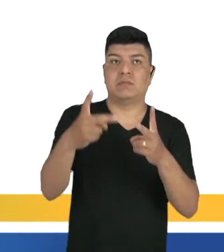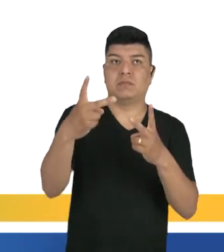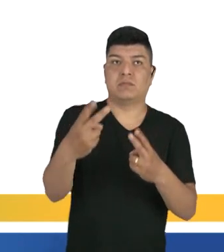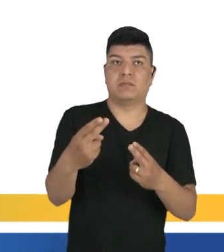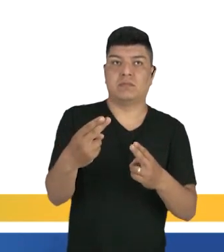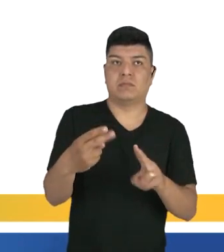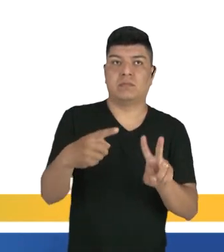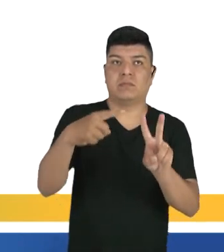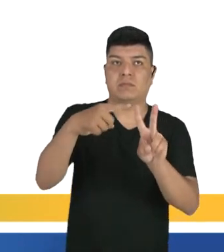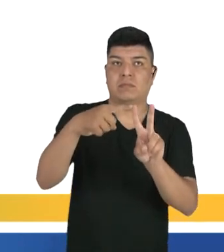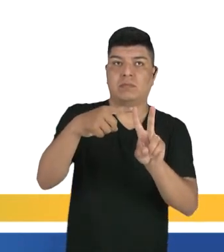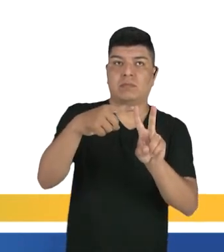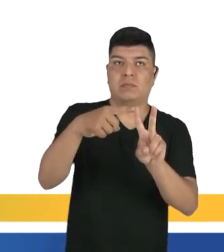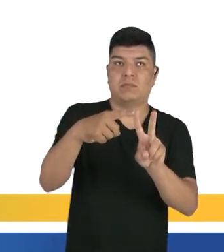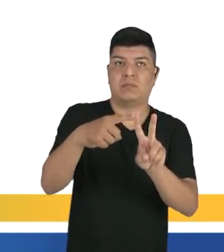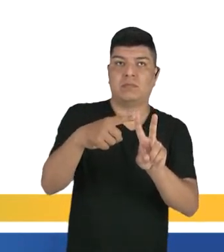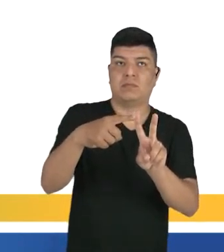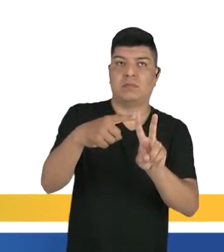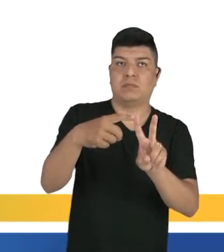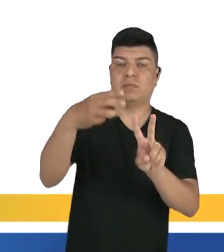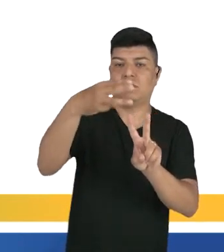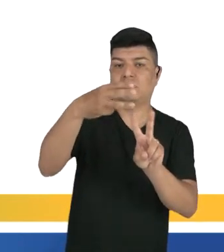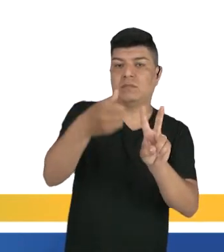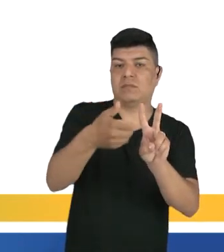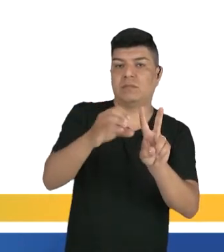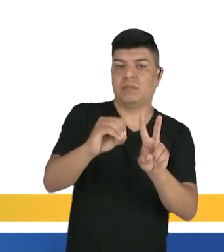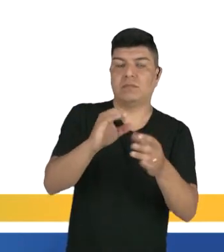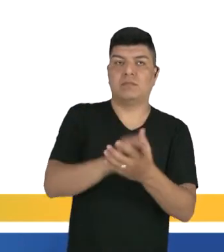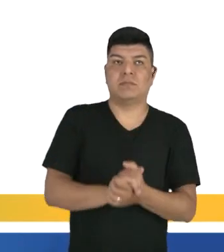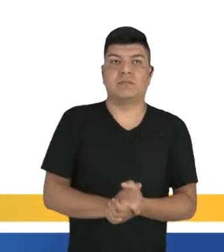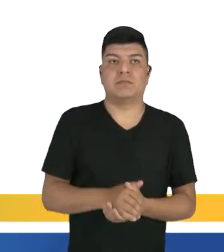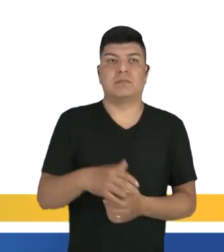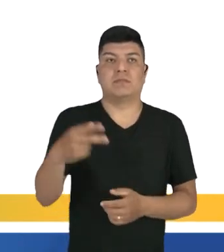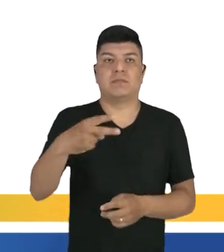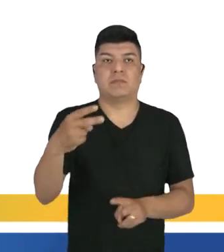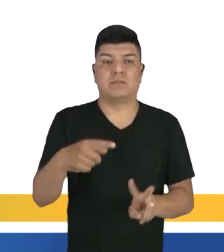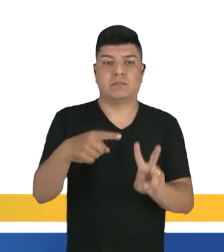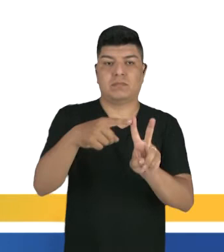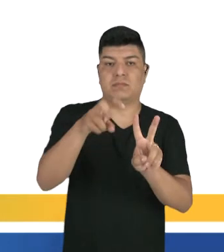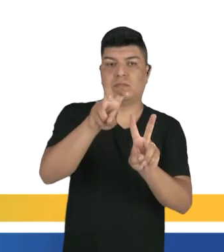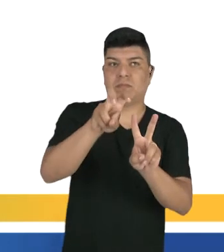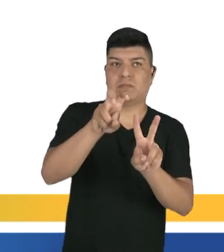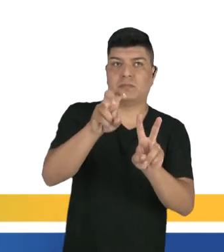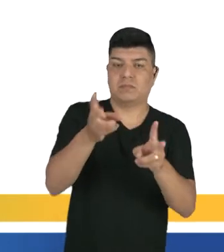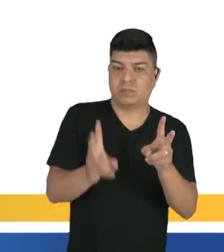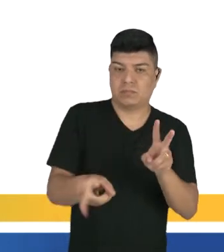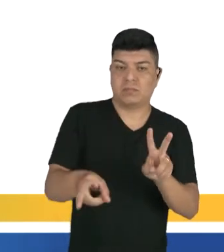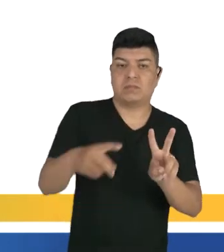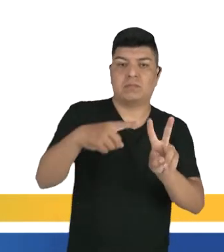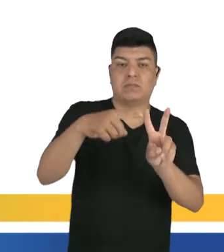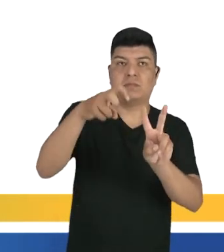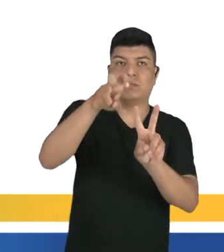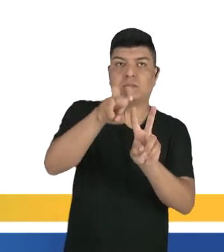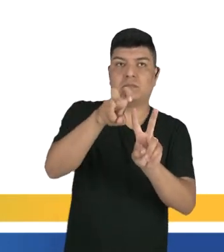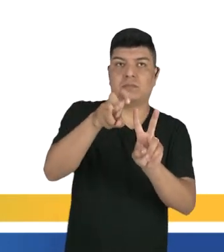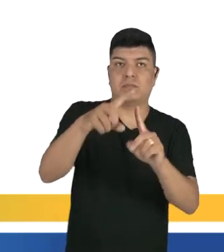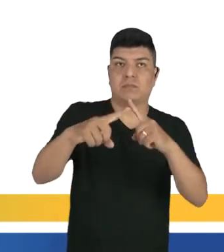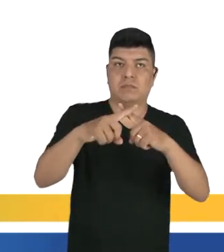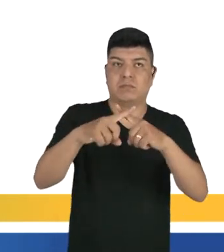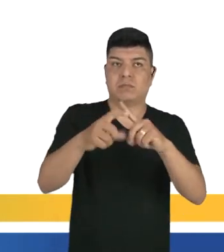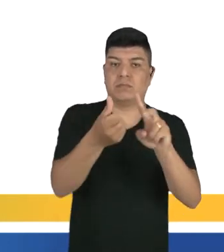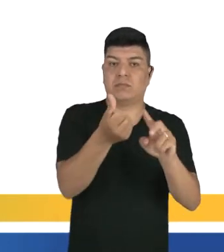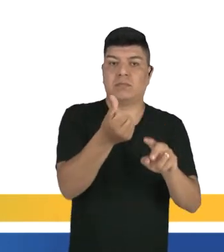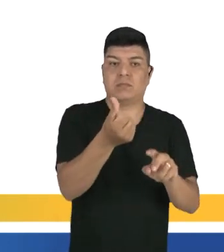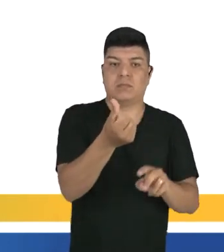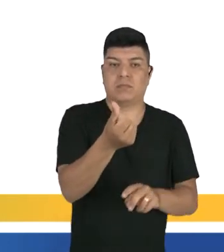10. No segundo exemplo, a mesma ideia. Raiz quinta, conserva a raiz quinta e multiplica os radicandos.